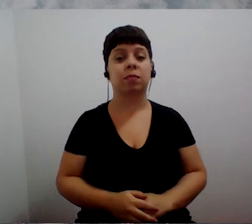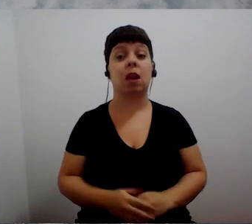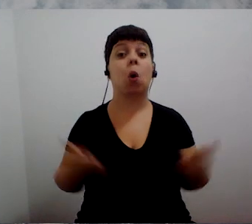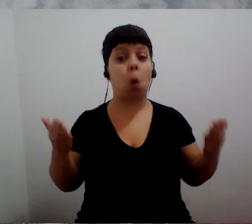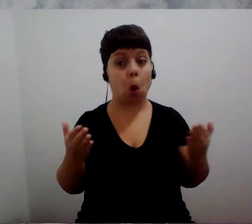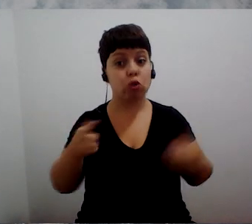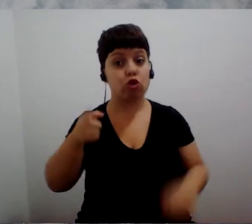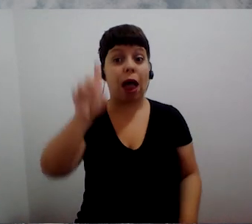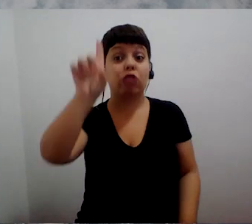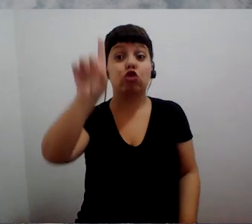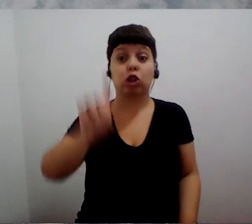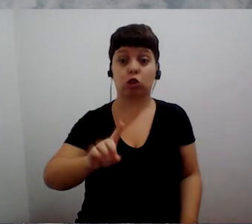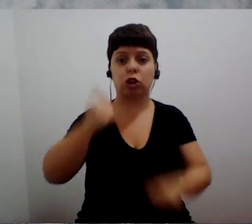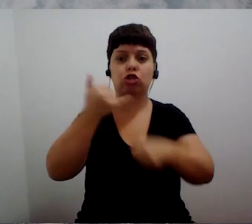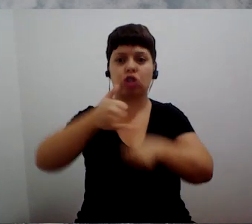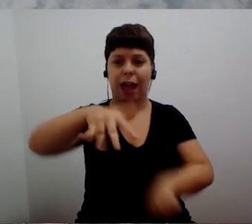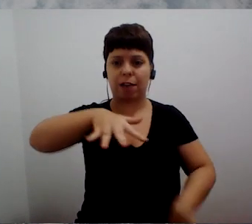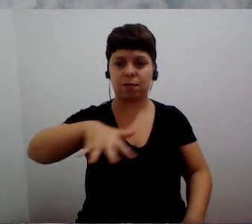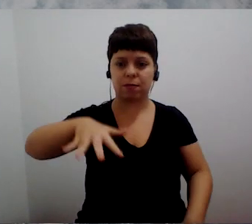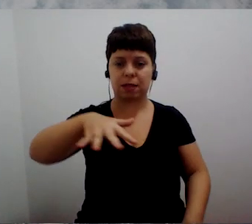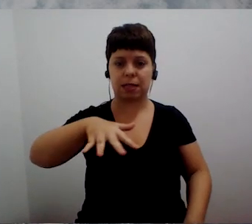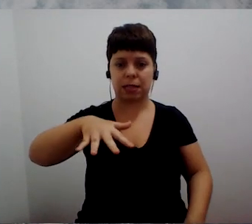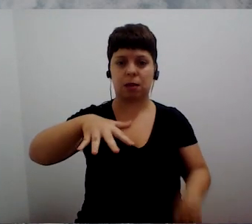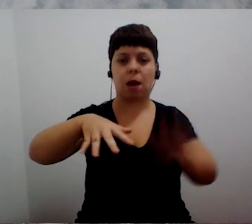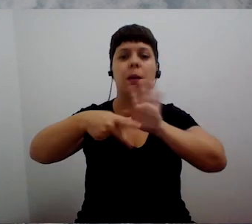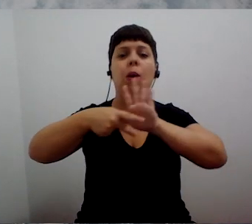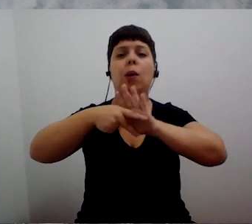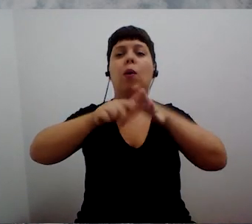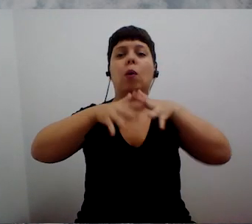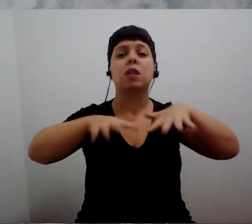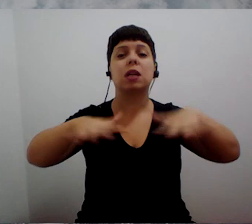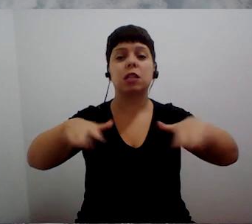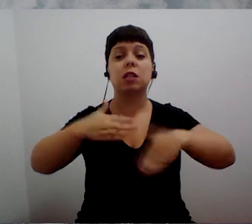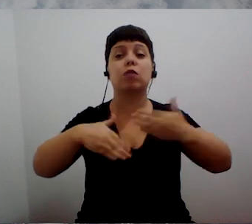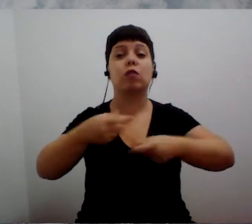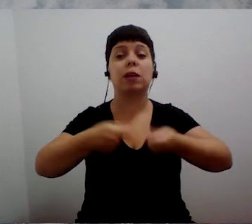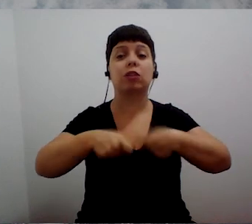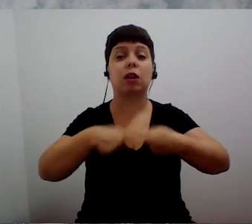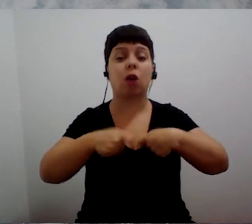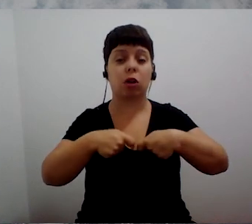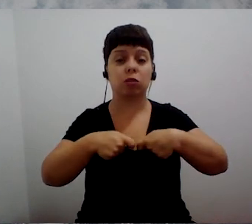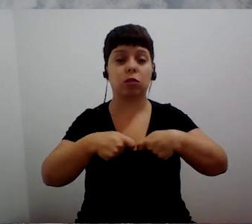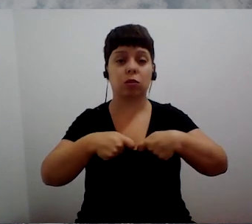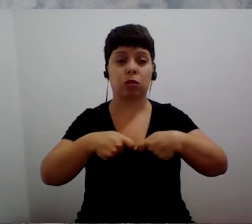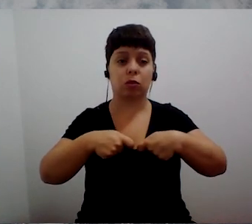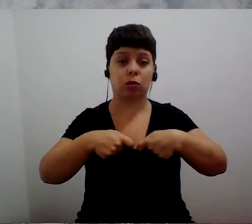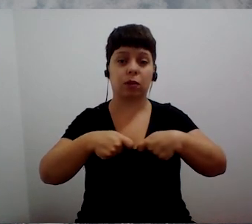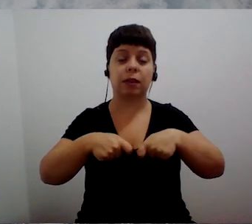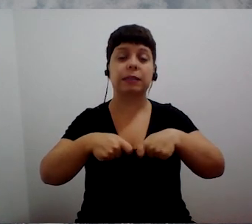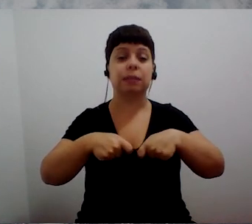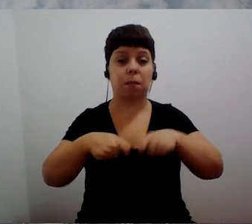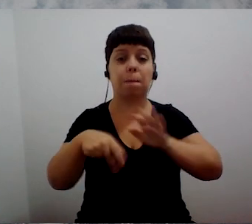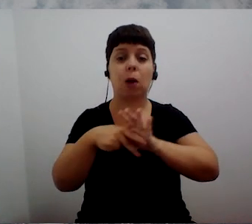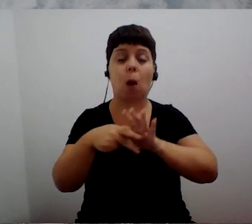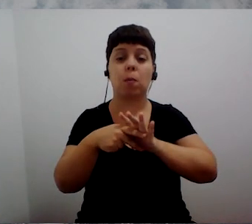diretora, chefe da seção de oceano, desenvolvimento de negócios e digitalização do Ministério de